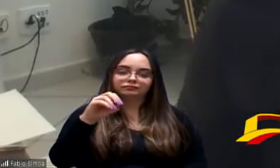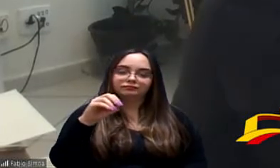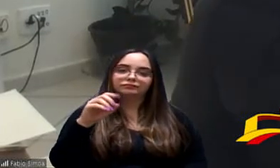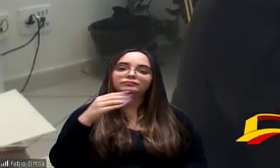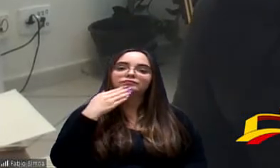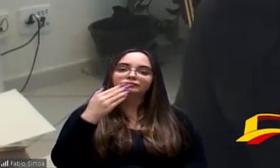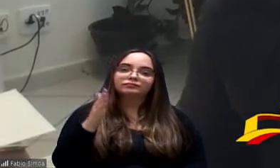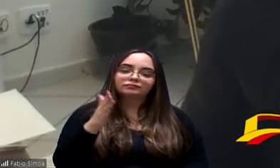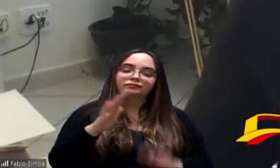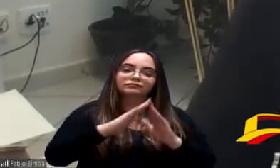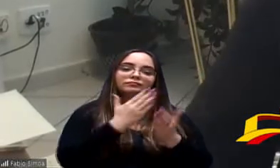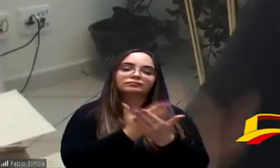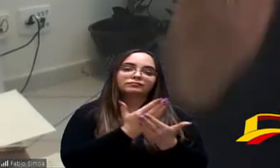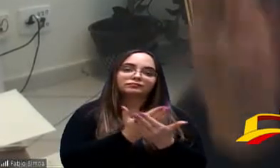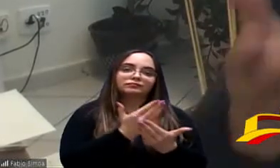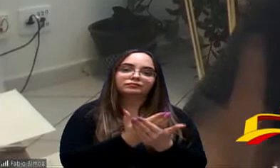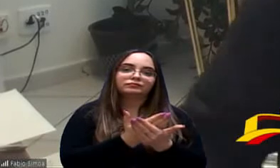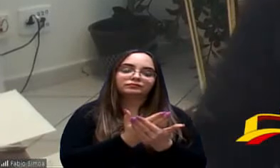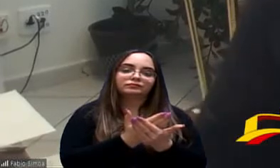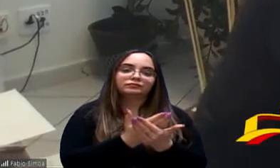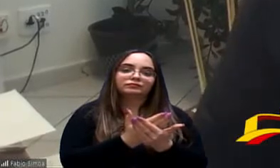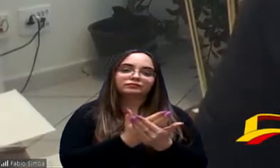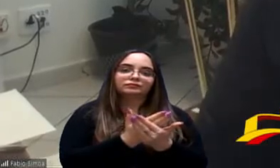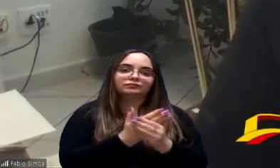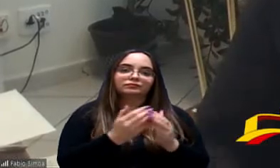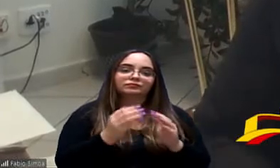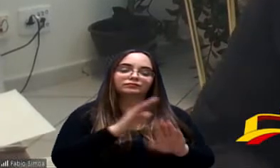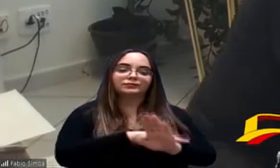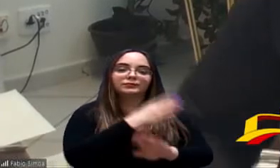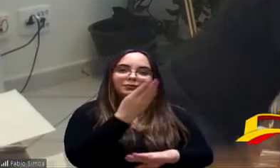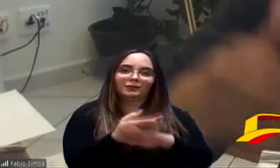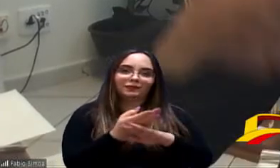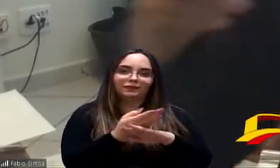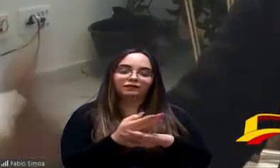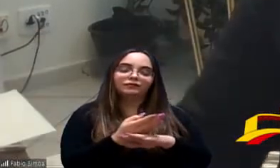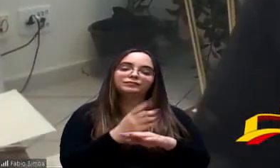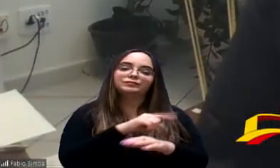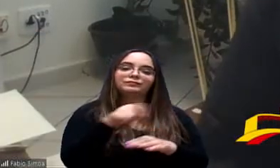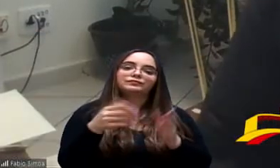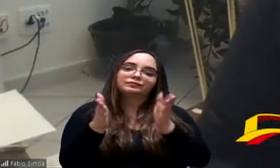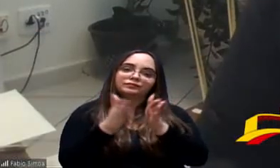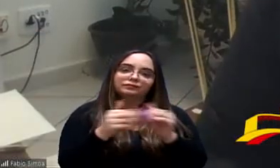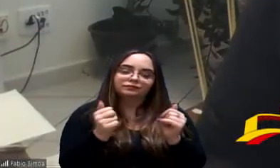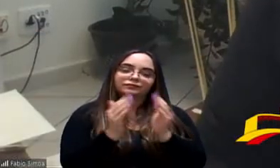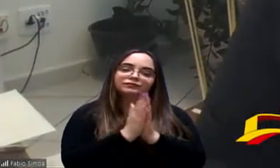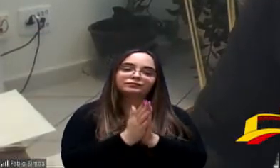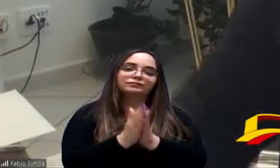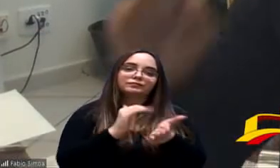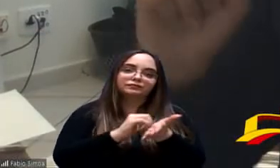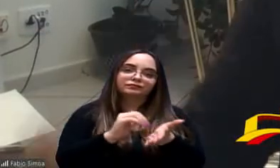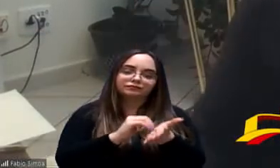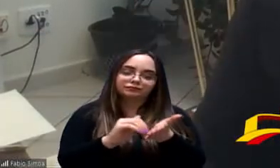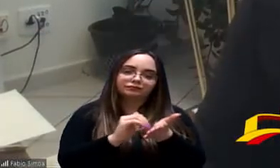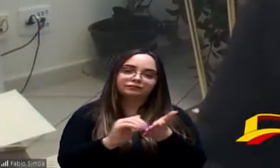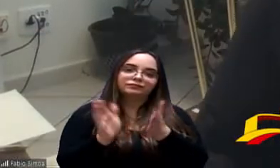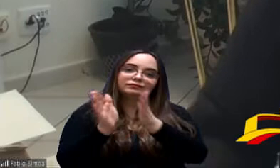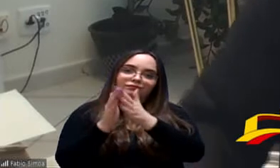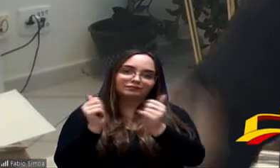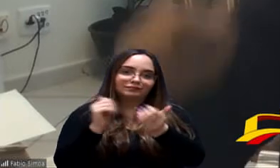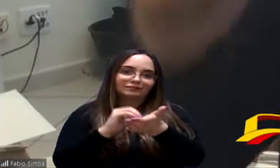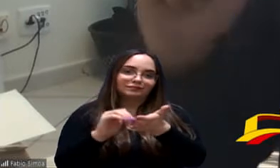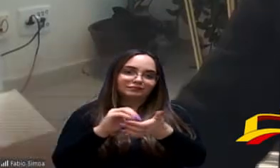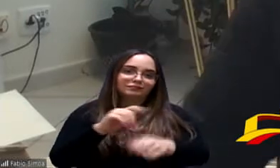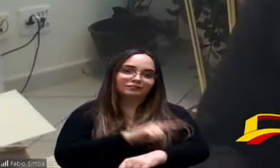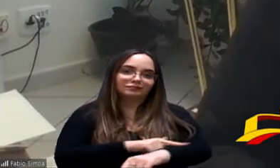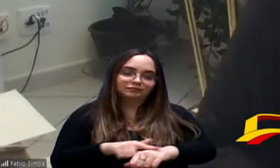escola estadual, escola de tempo integral. Lá a gente está também solicitando aí para o secretário, para a Secretaria de Educação, para